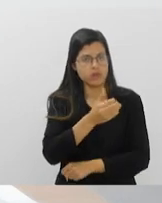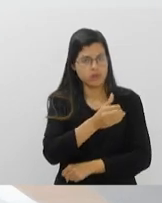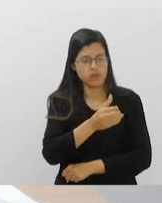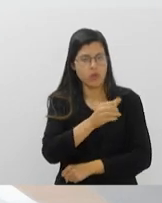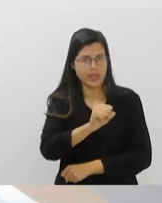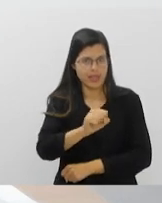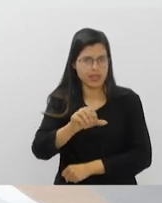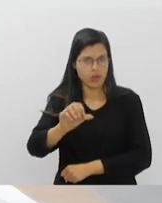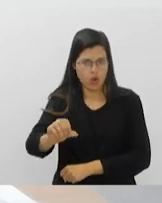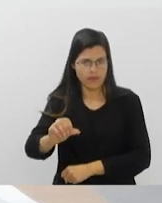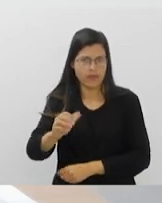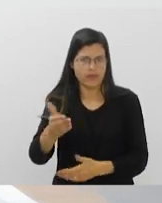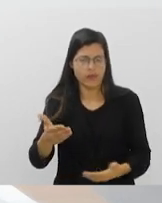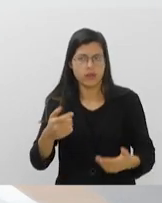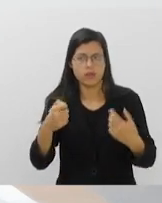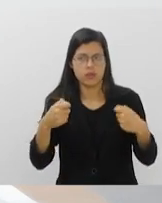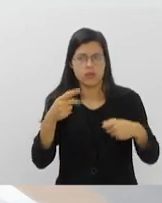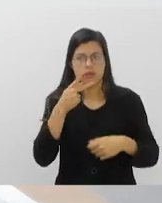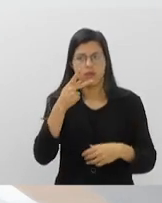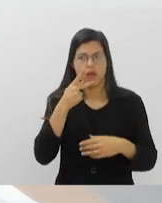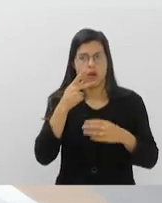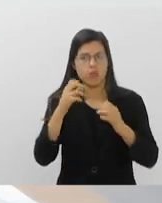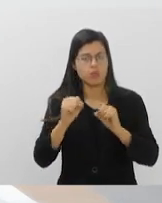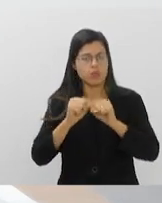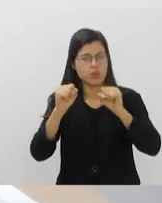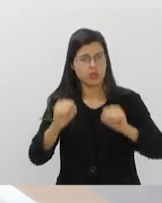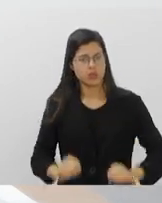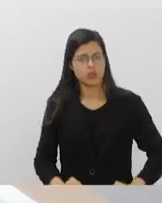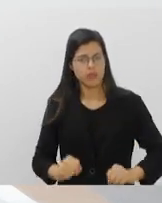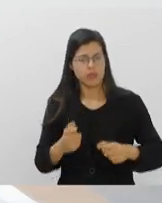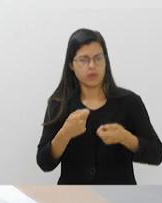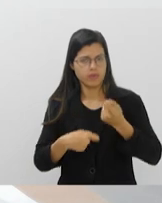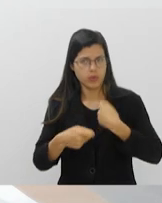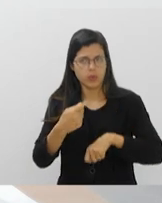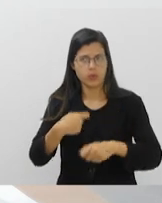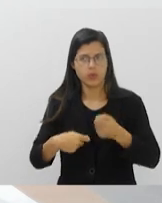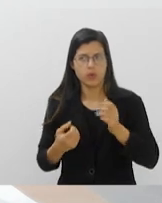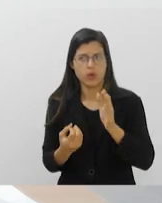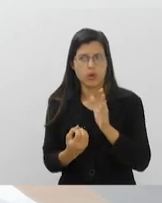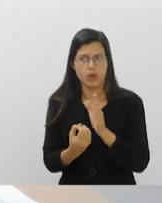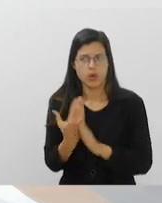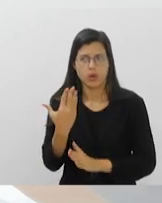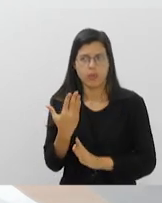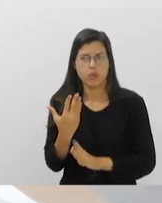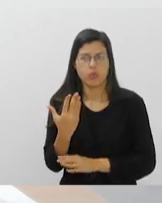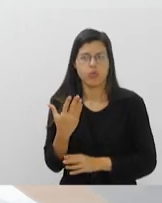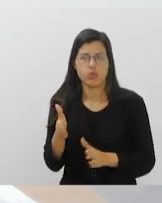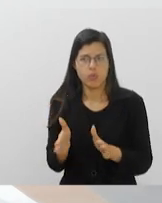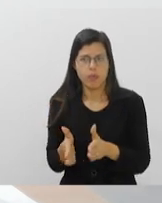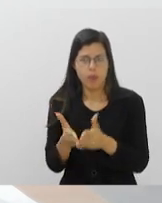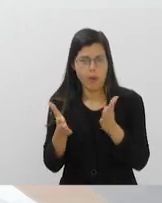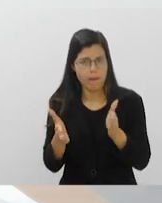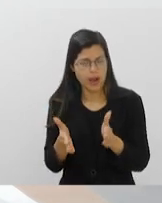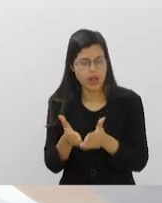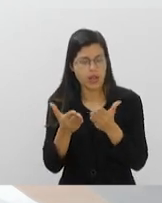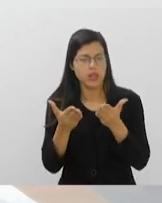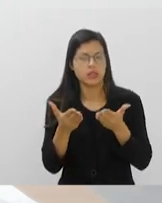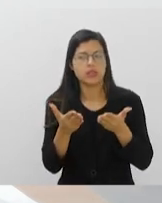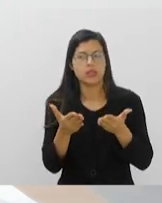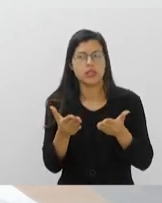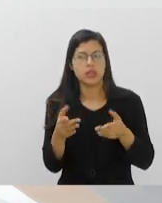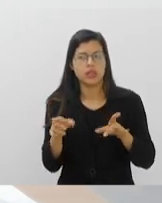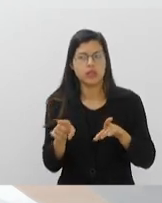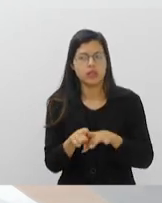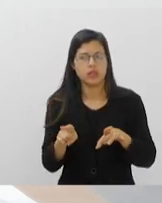gente precisa falar de um sistema econômico que produz miséria pobreza e da